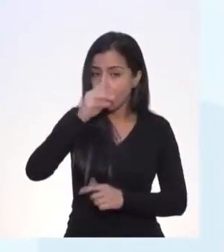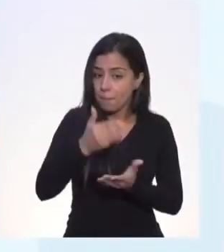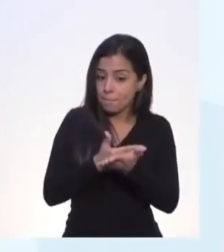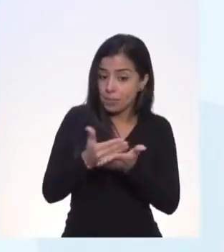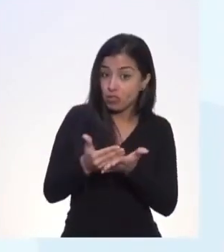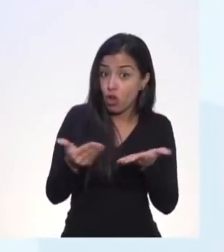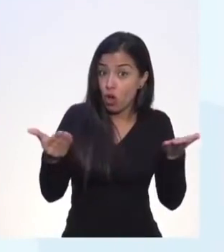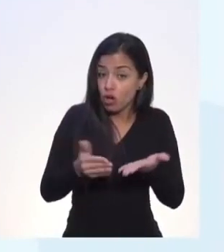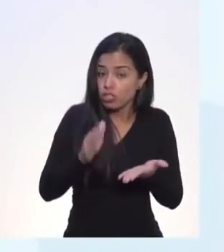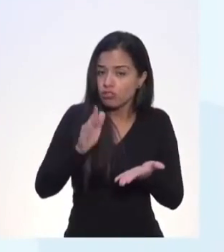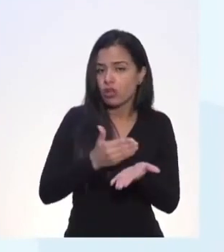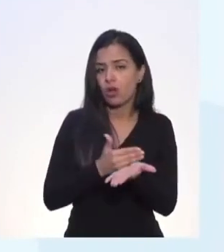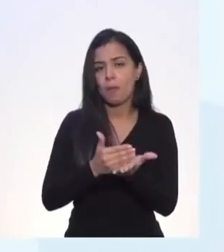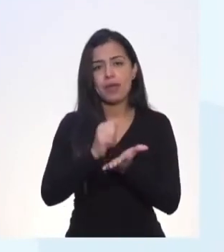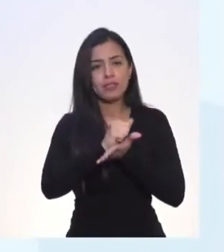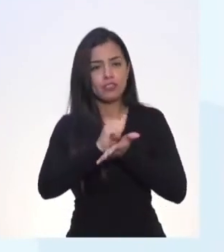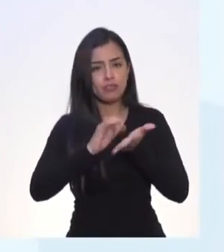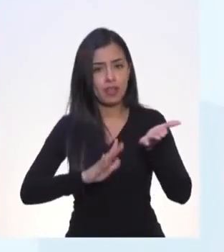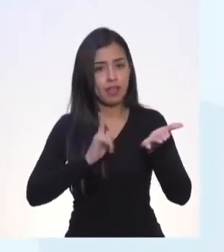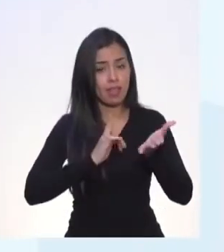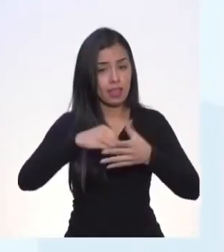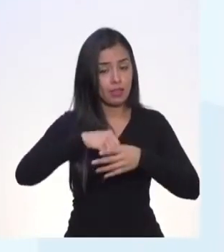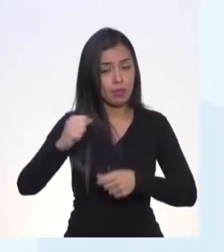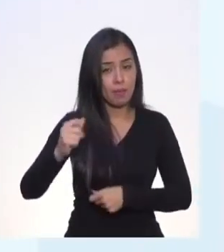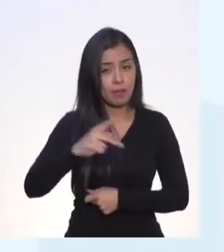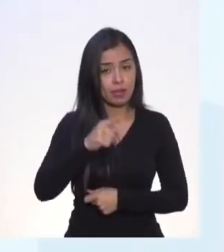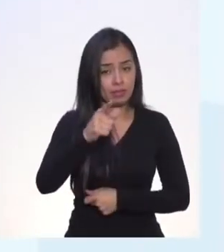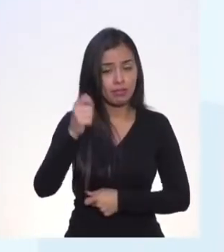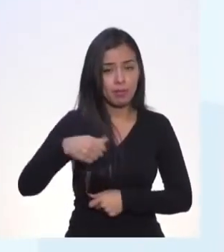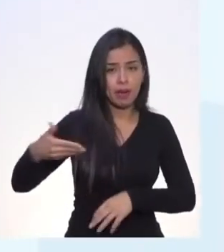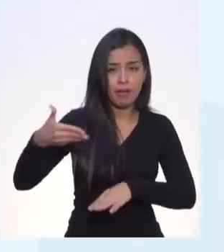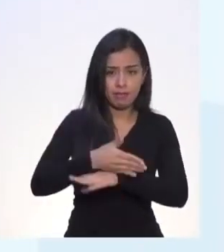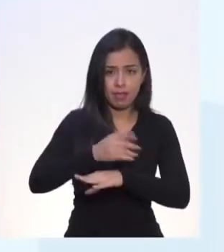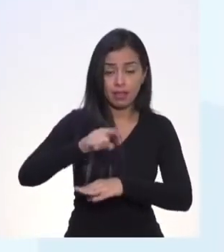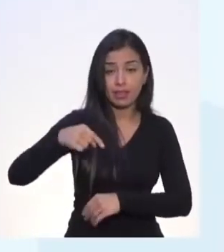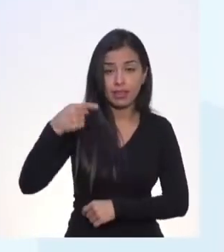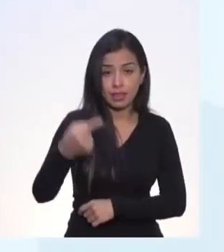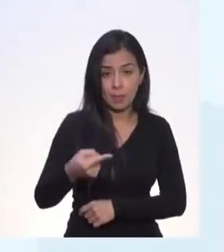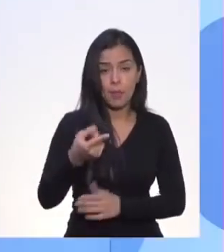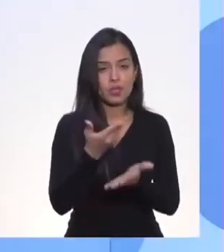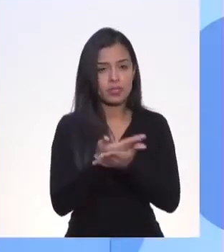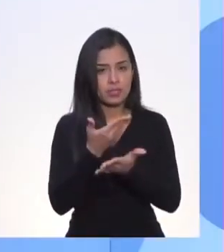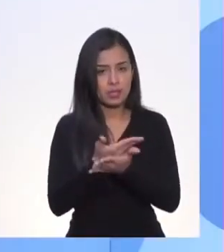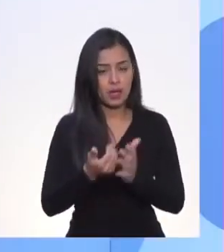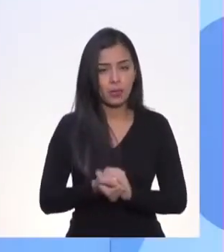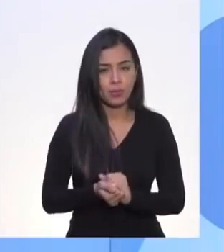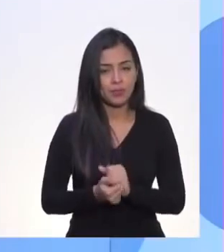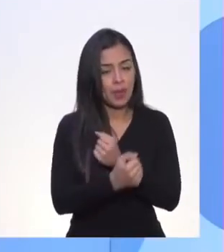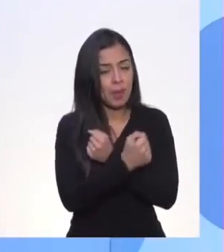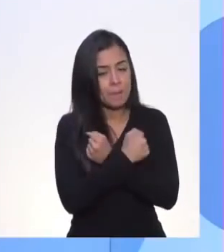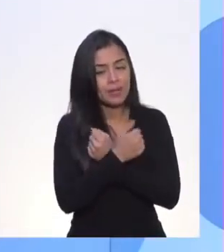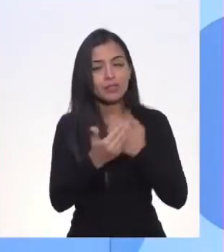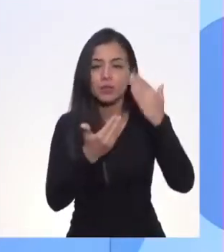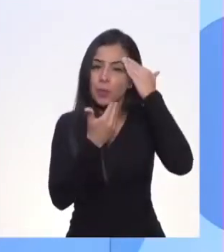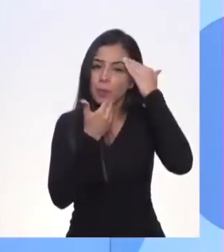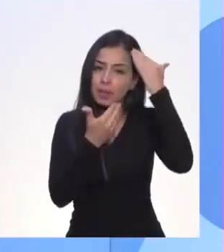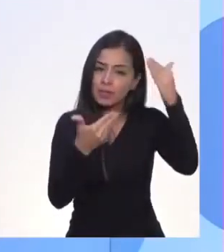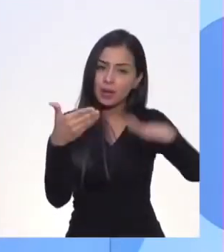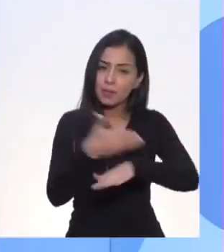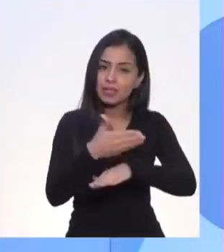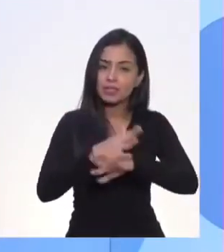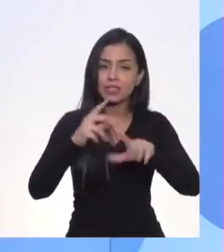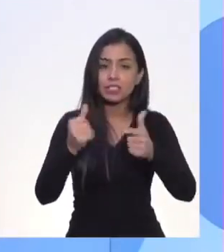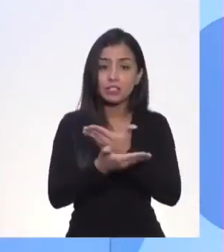as tarefas, né, que estarão nos aplicativos, que vocês poderão acessar também aí depois das aulas. Um abraço, muito obrigado pela participação